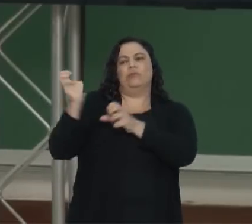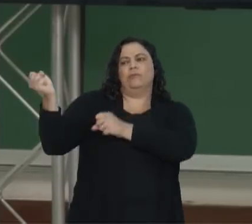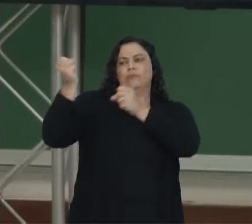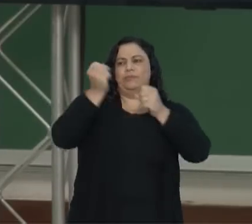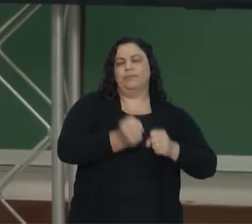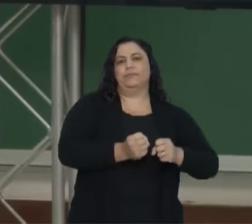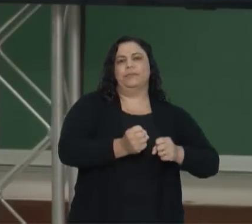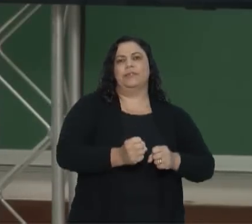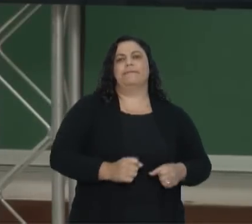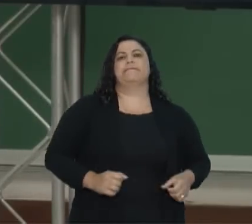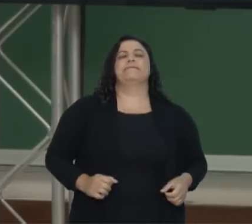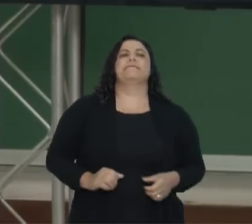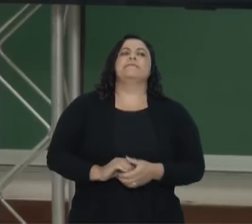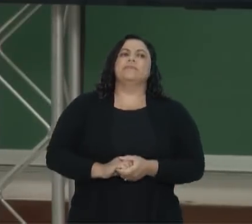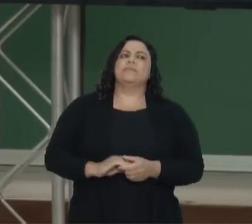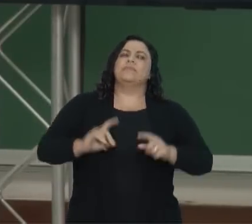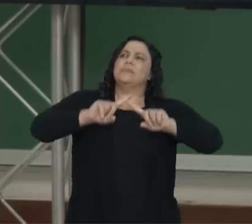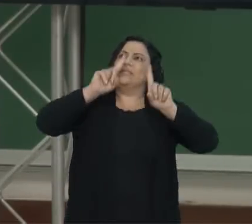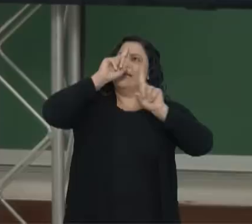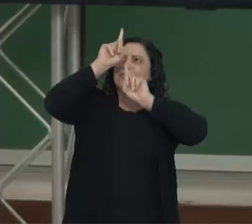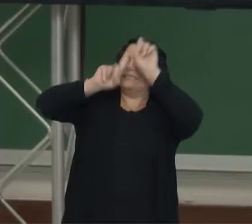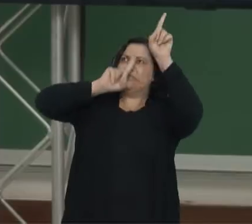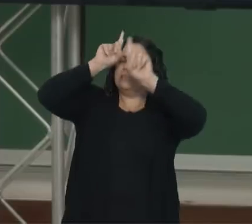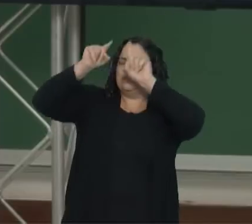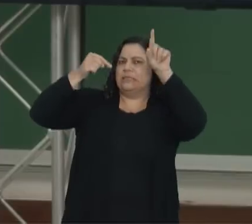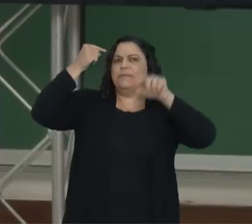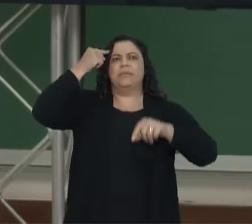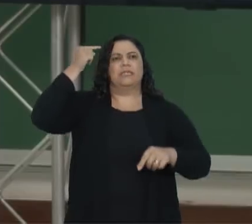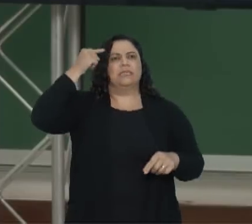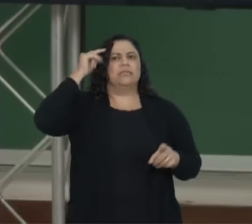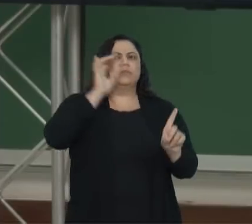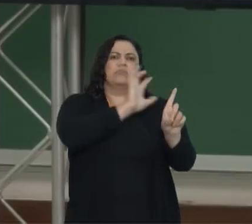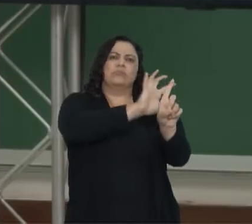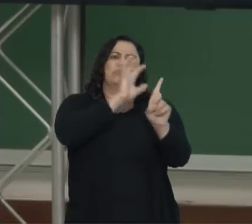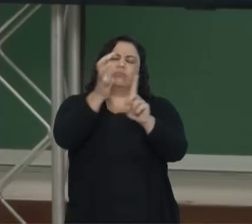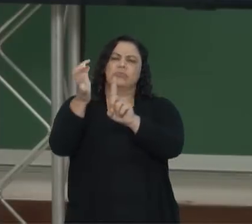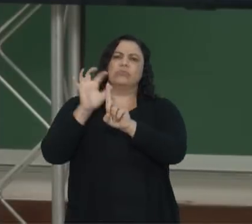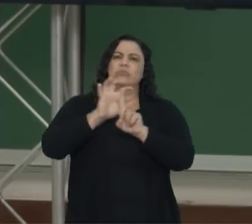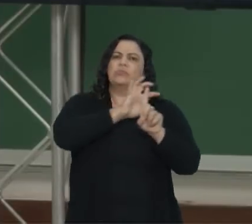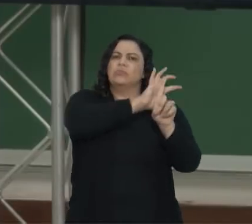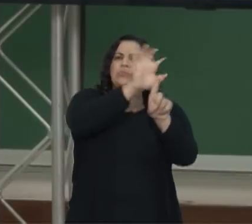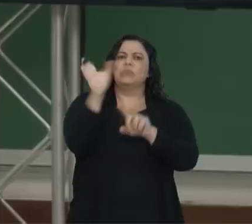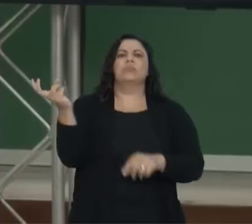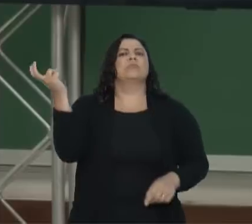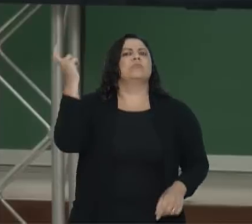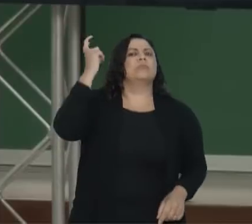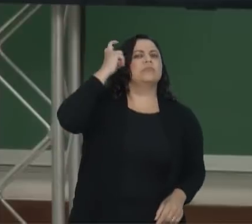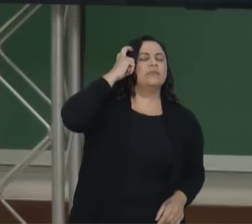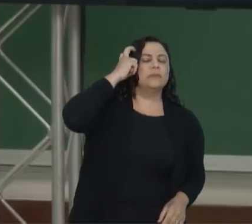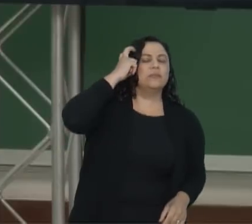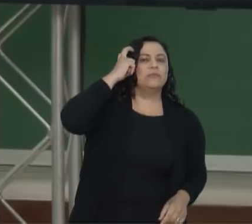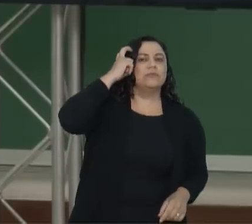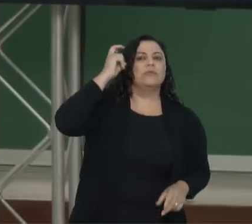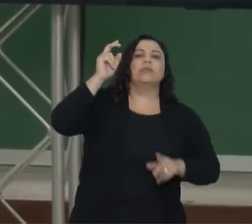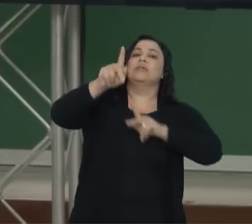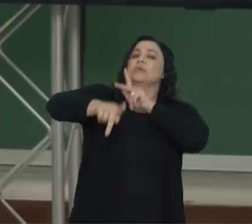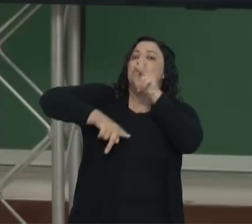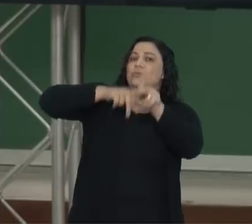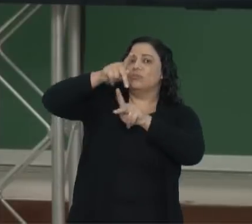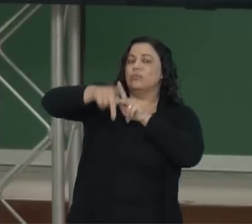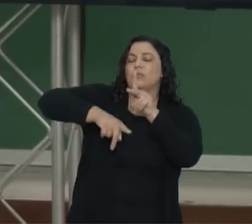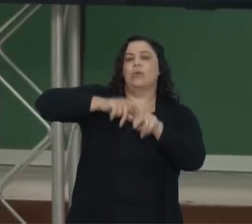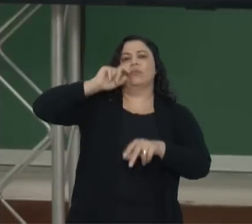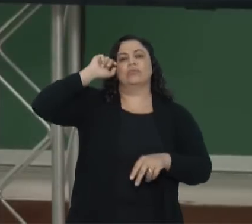Mas agora a ideia é a gente pensar um pouquinho nas influências culturais dos povos africanos em